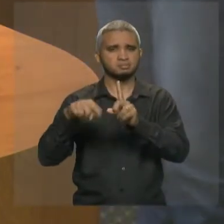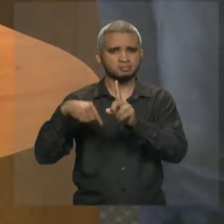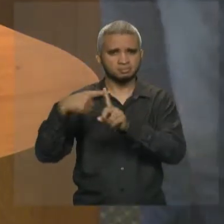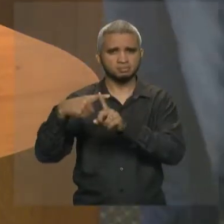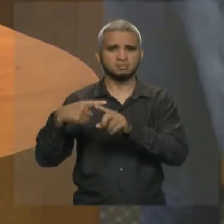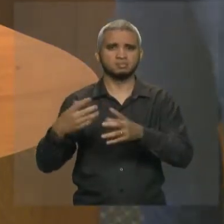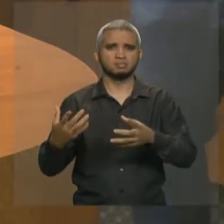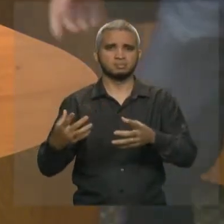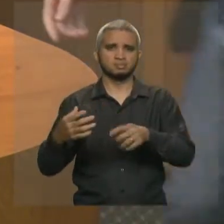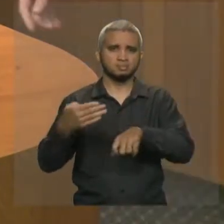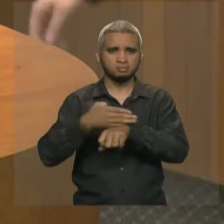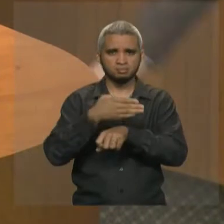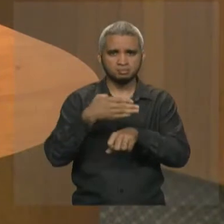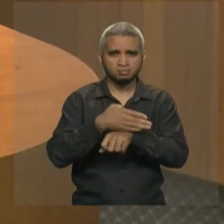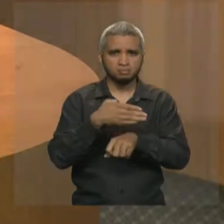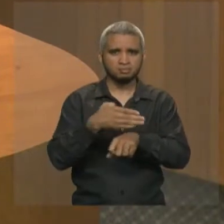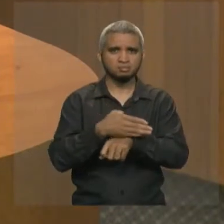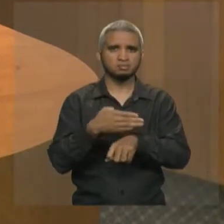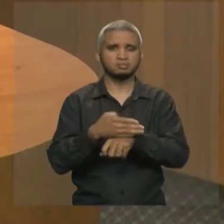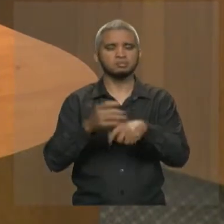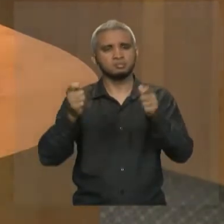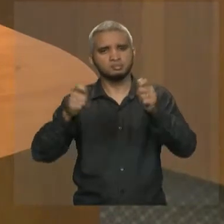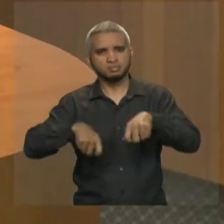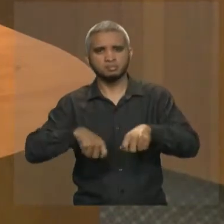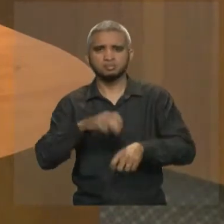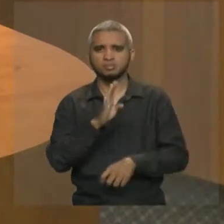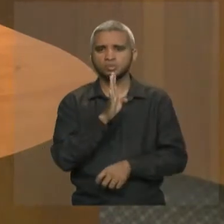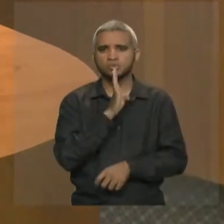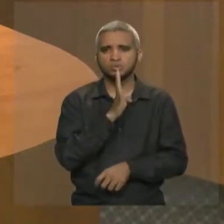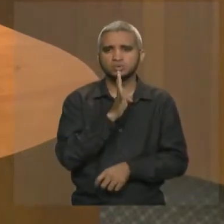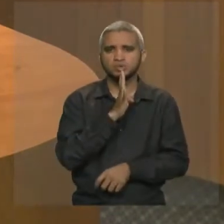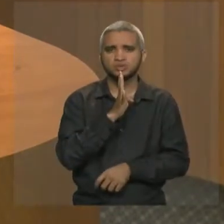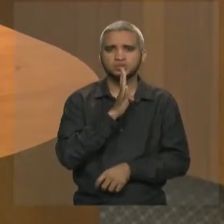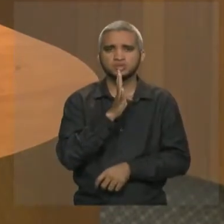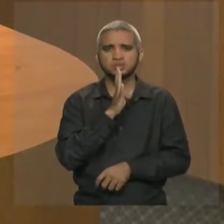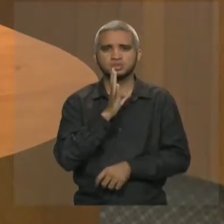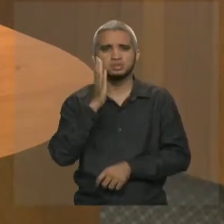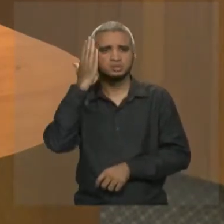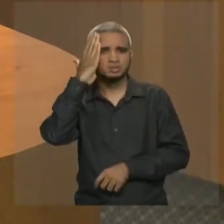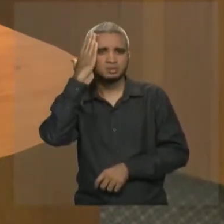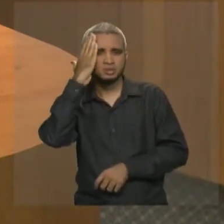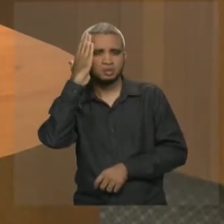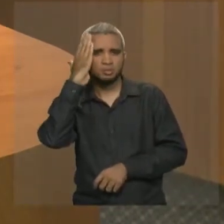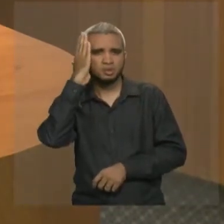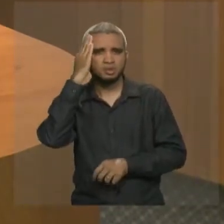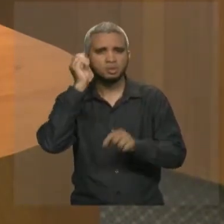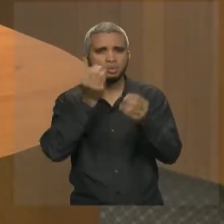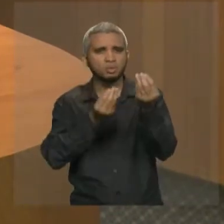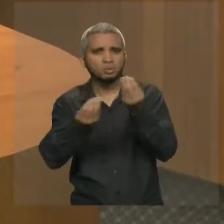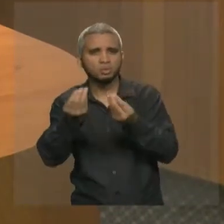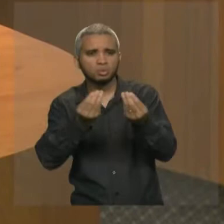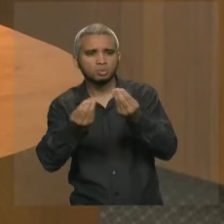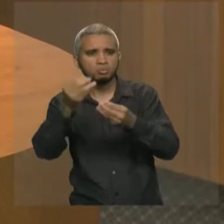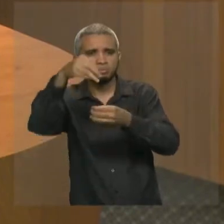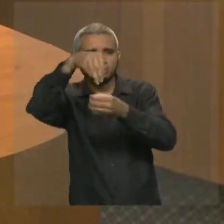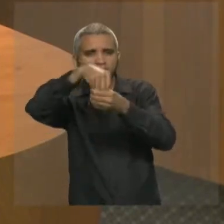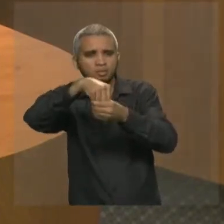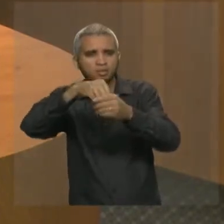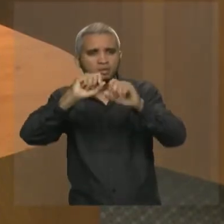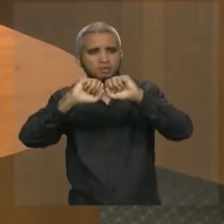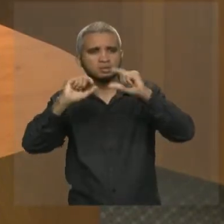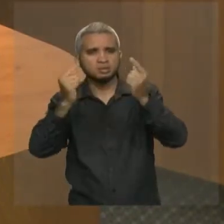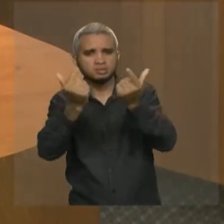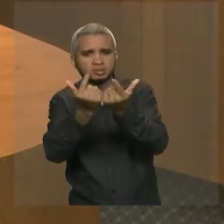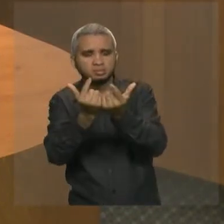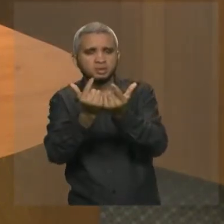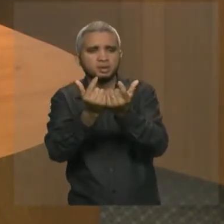aqui na Assembleia, para que possam ter noção do que é o Parlamento Estadual, para que serve,